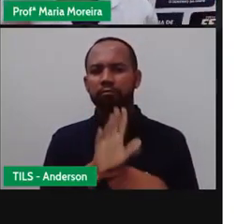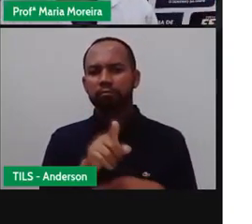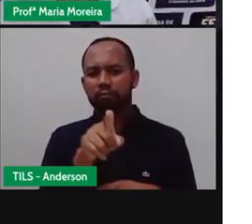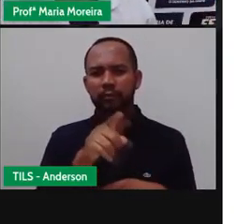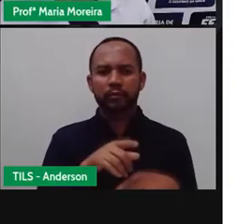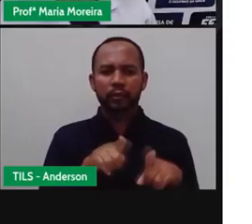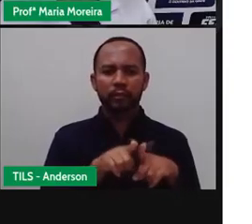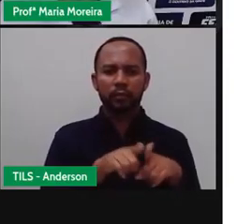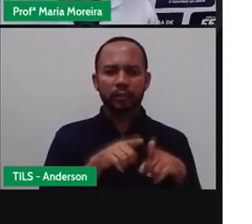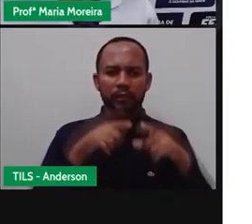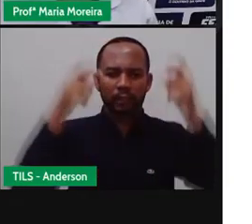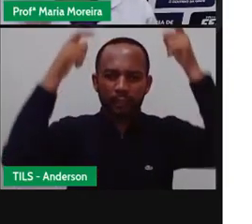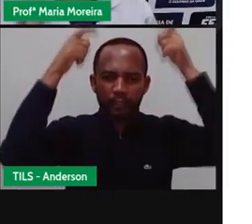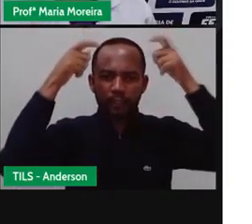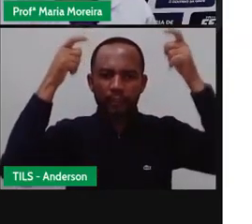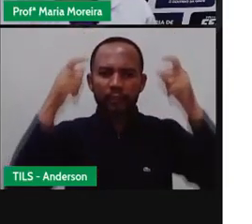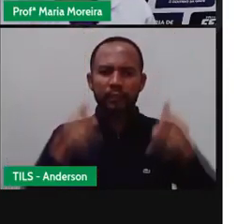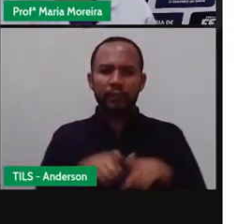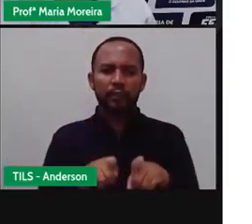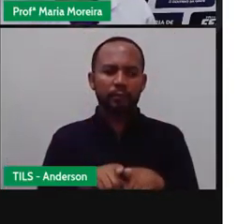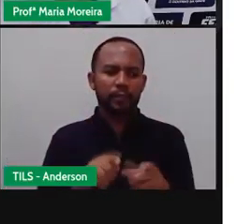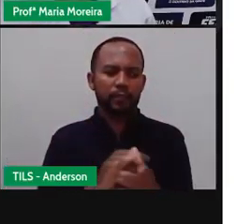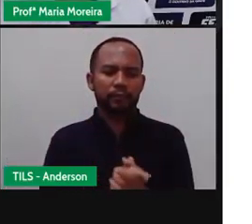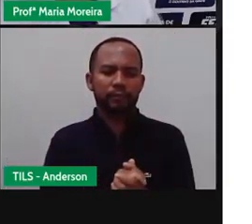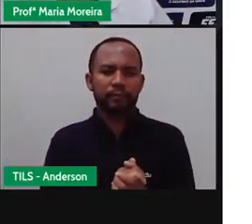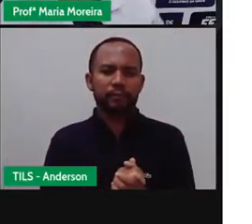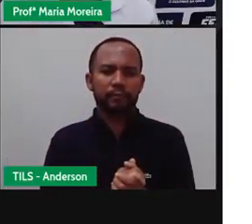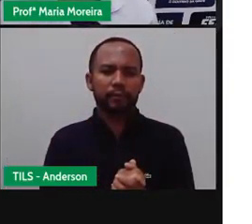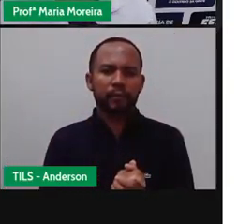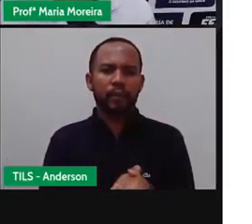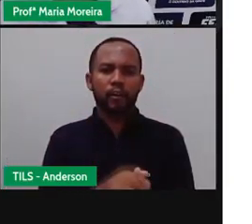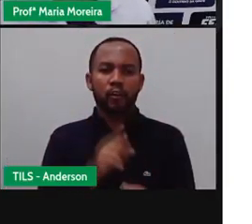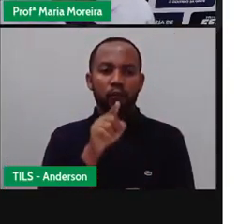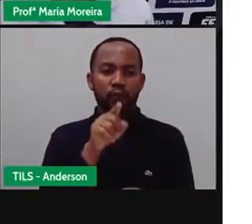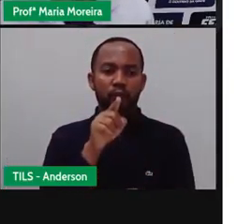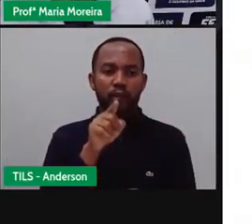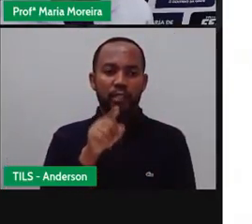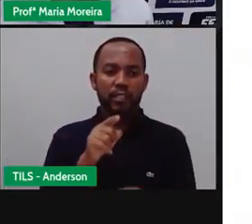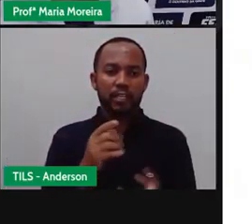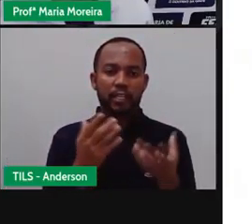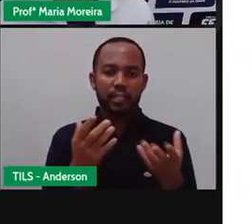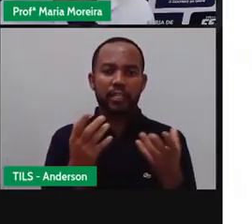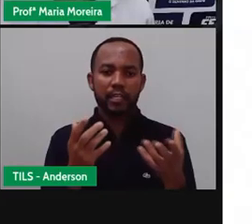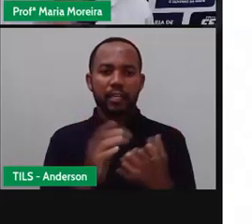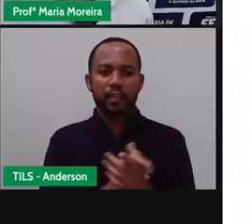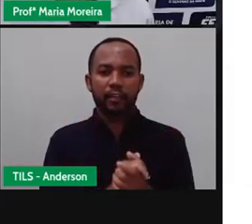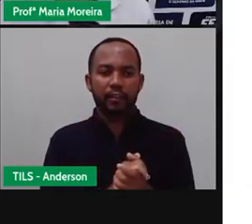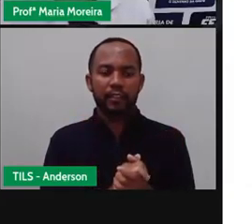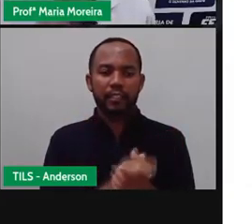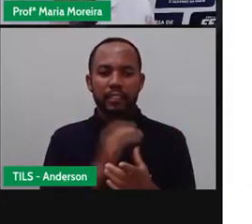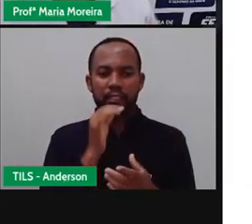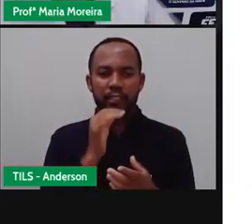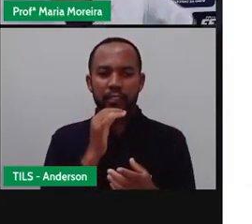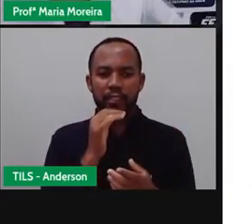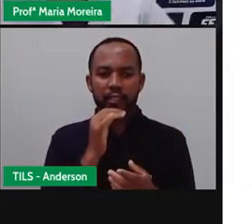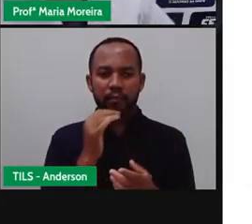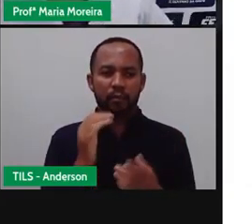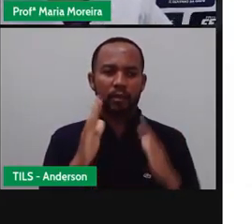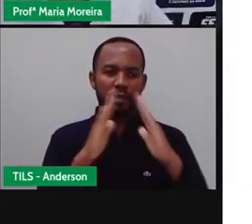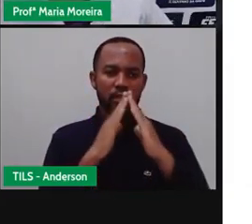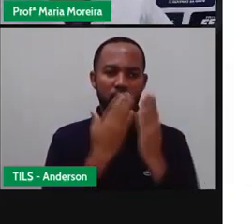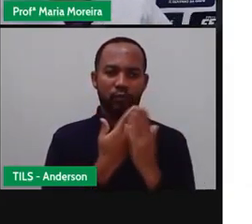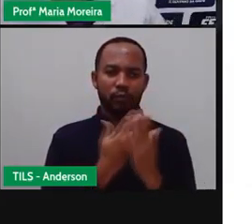tarefas divididas. E vocês aí, né, quiserem uma sessão cinema, ó, que bacana, dica dessa aula 150, tá